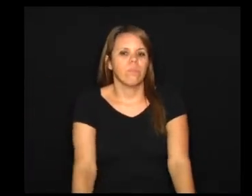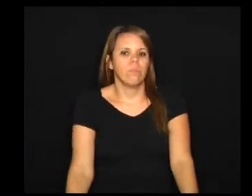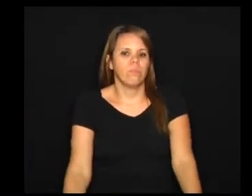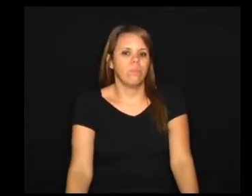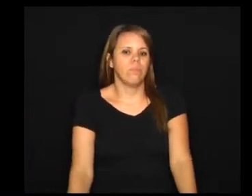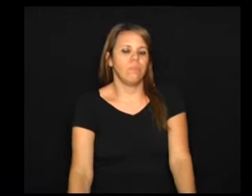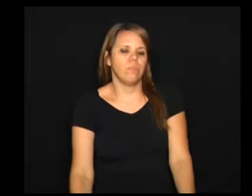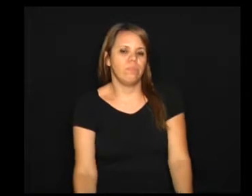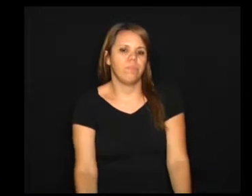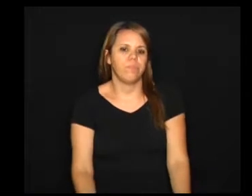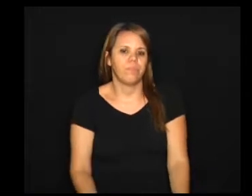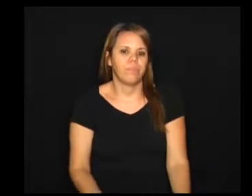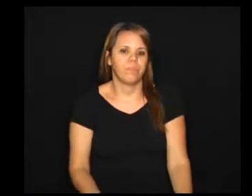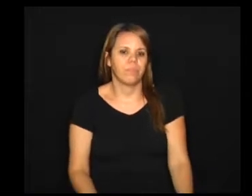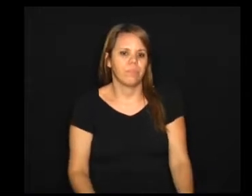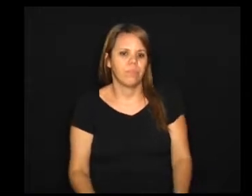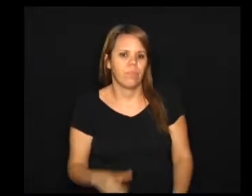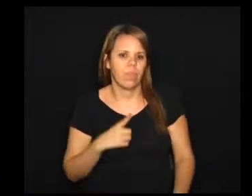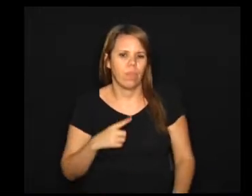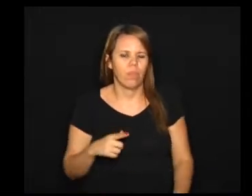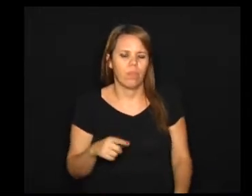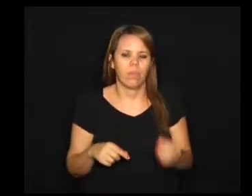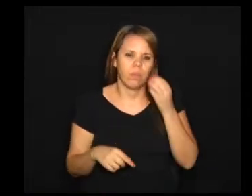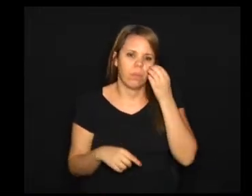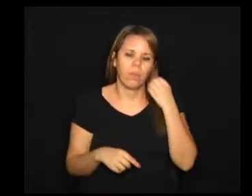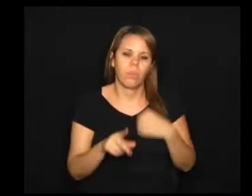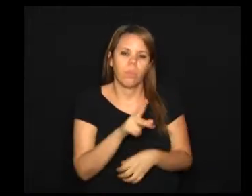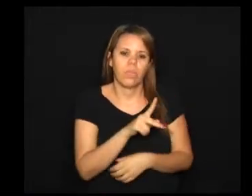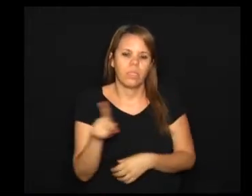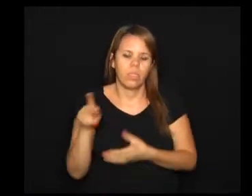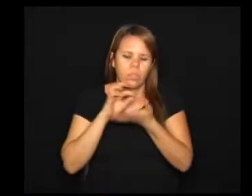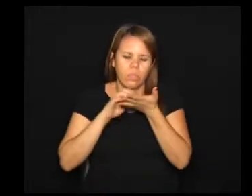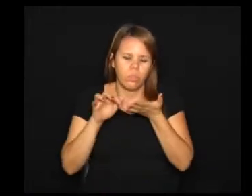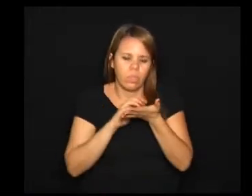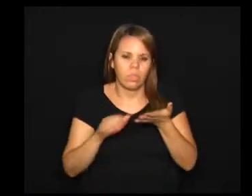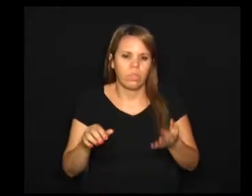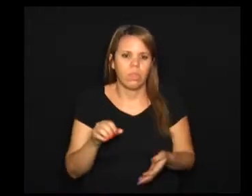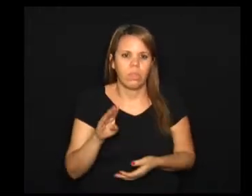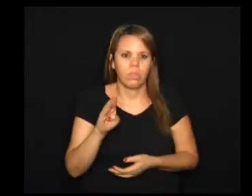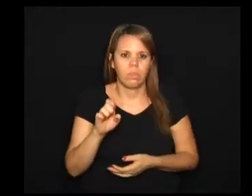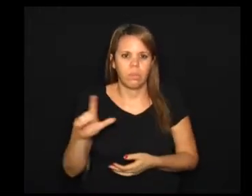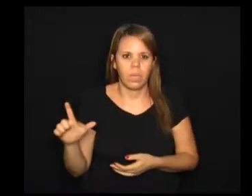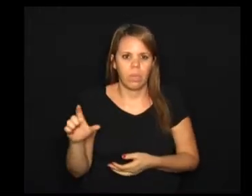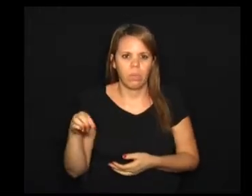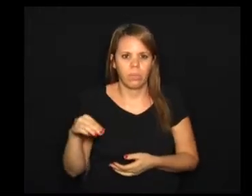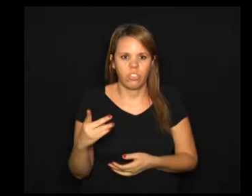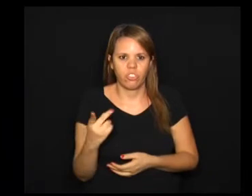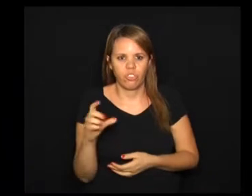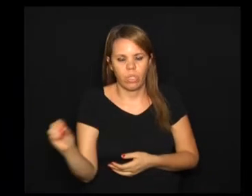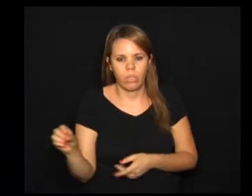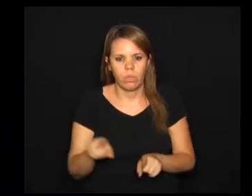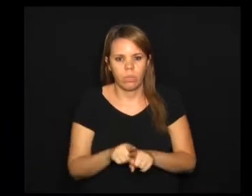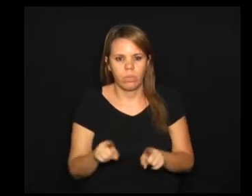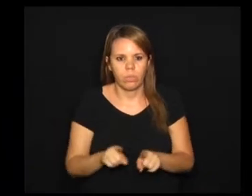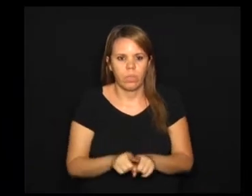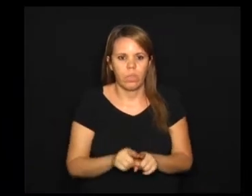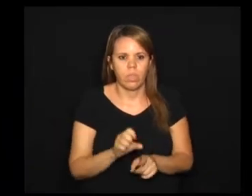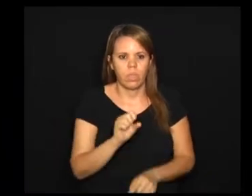o Luiz, o Benê, que é presidente do Braille, né? E mais a Bel Machado e a Sofia, que é uma das